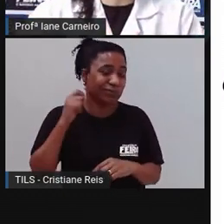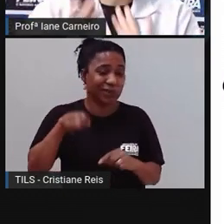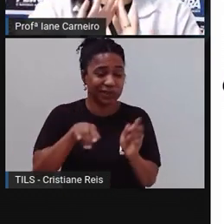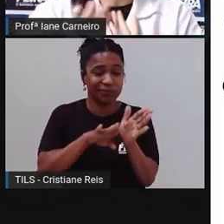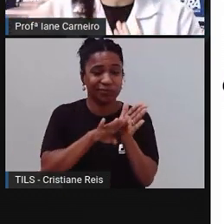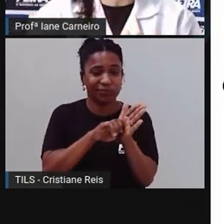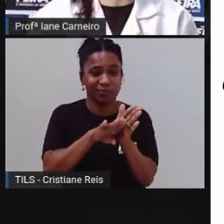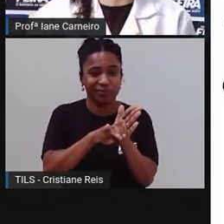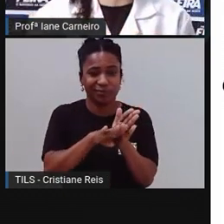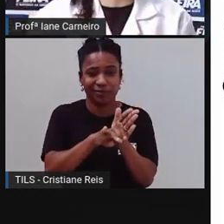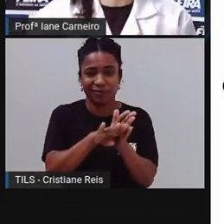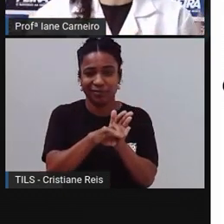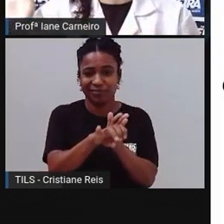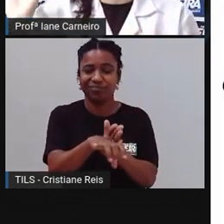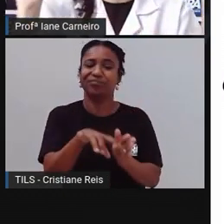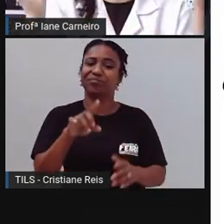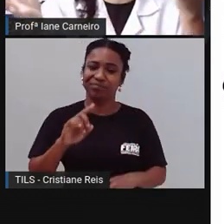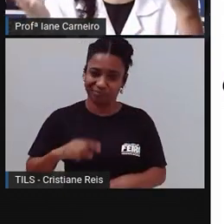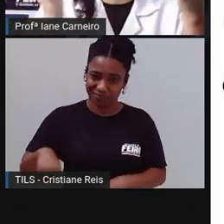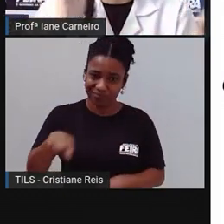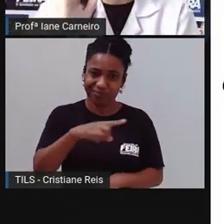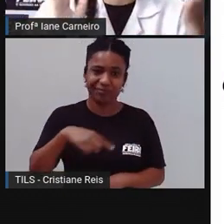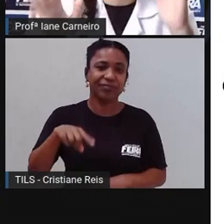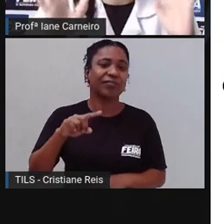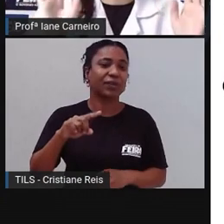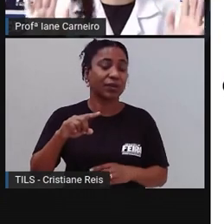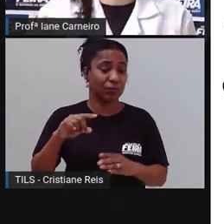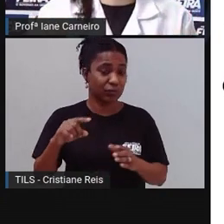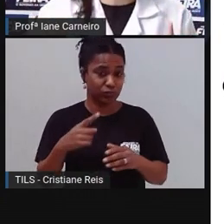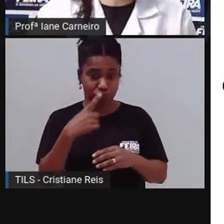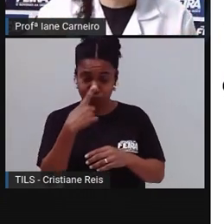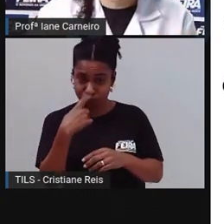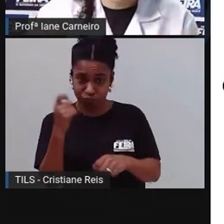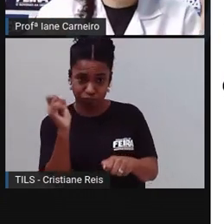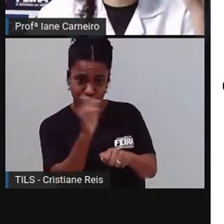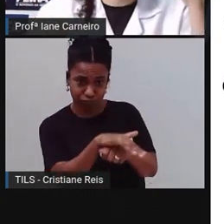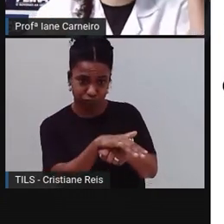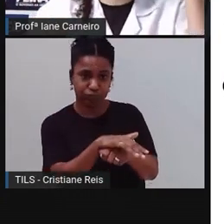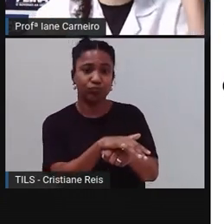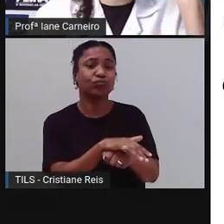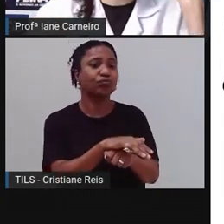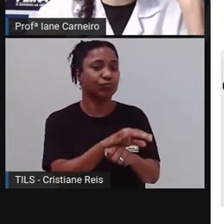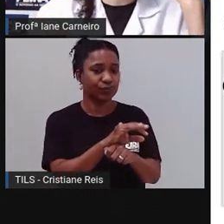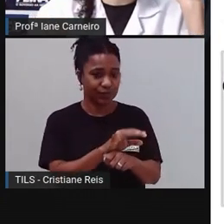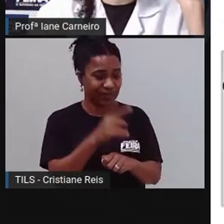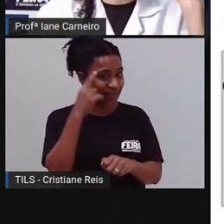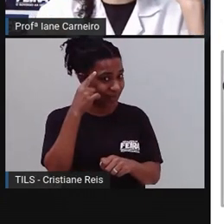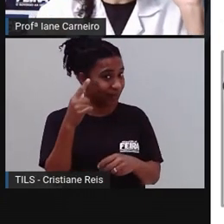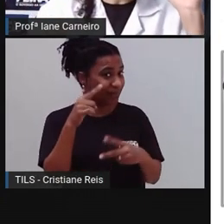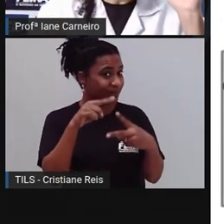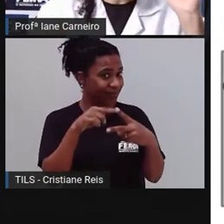isso aí é rejeito, tá bom? Então, a gente diferenciou essas duas palavras. Quem aí tá lembrado?